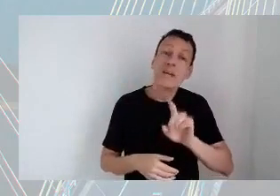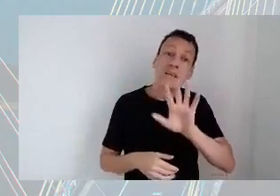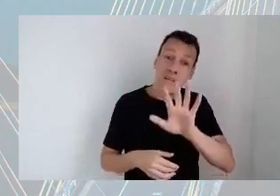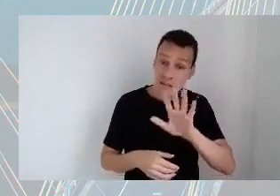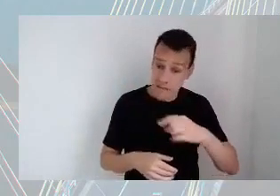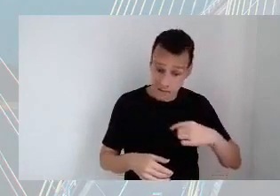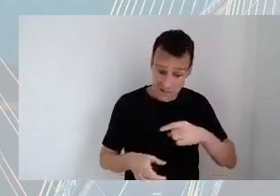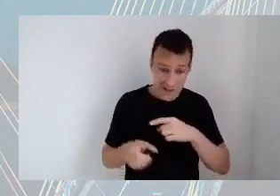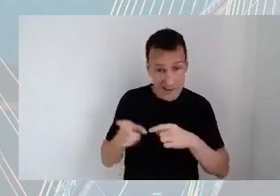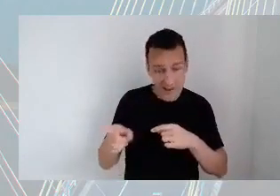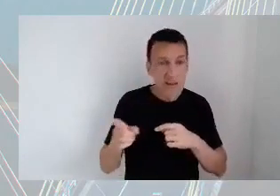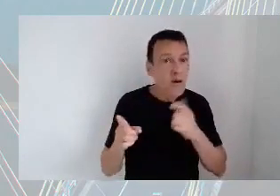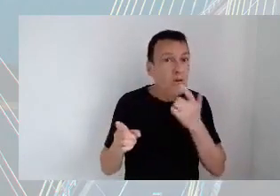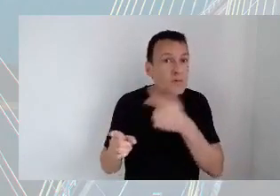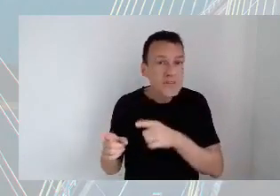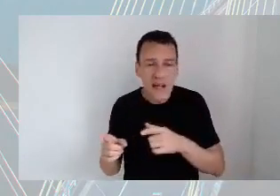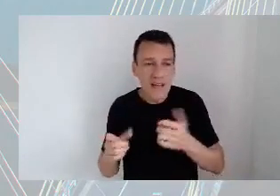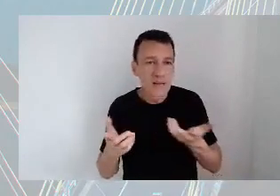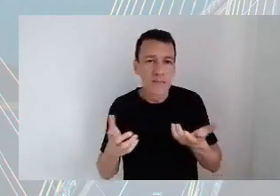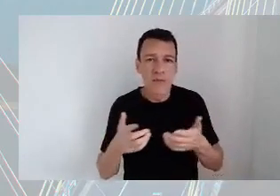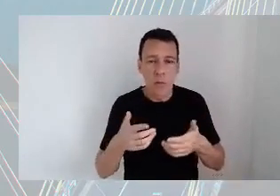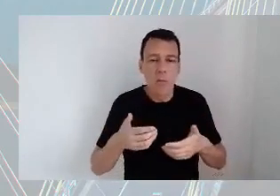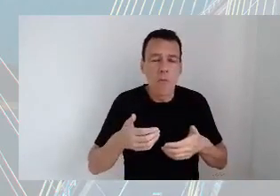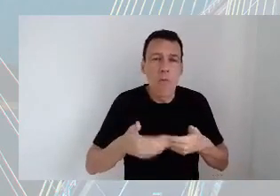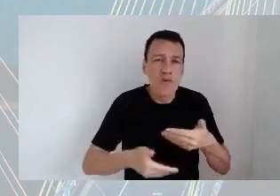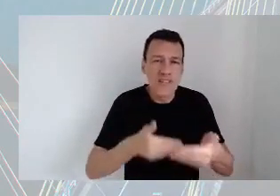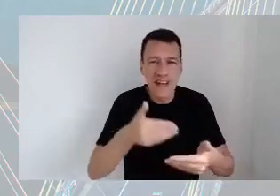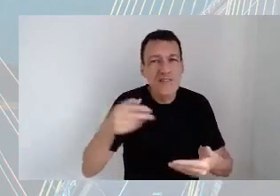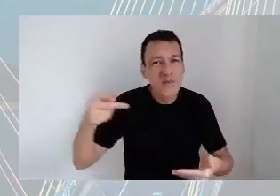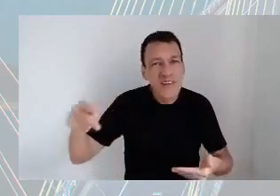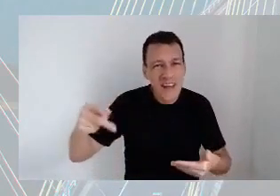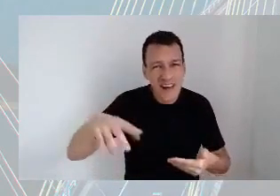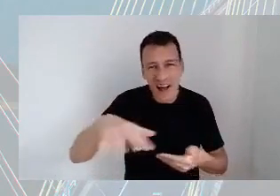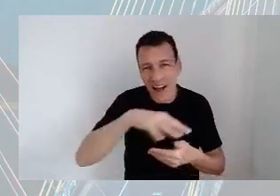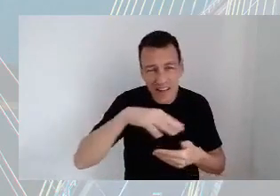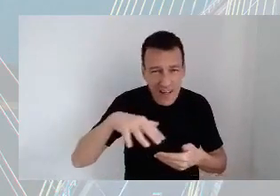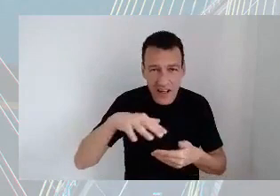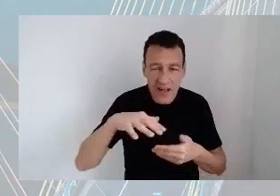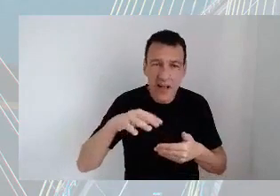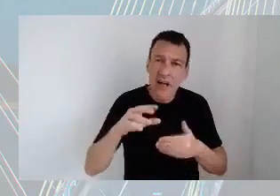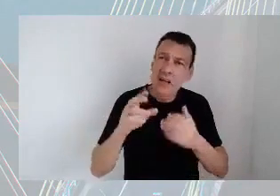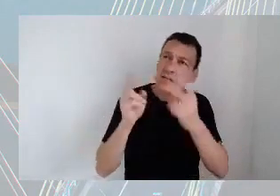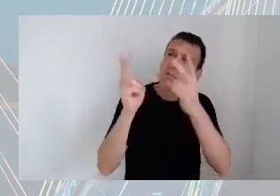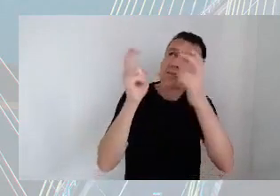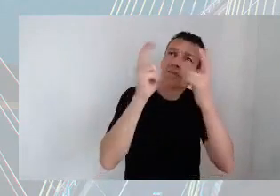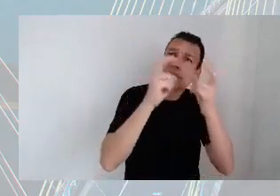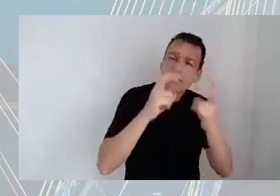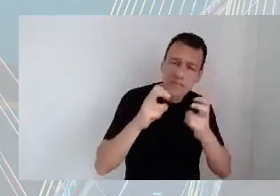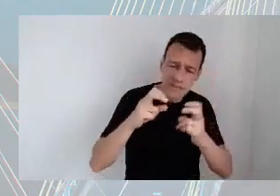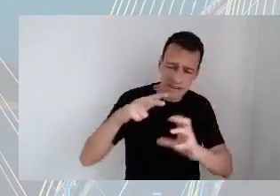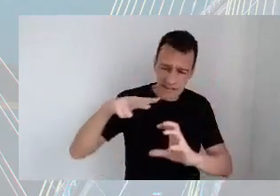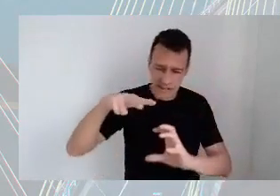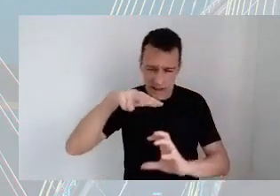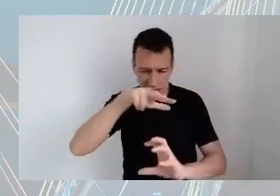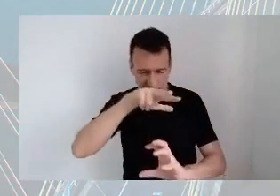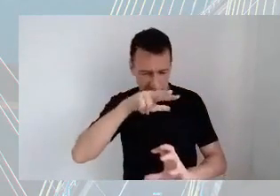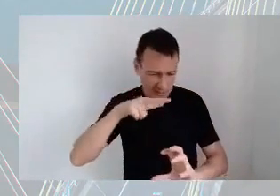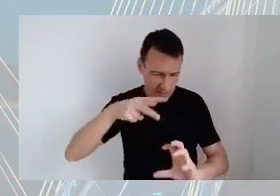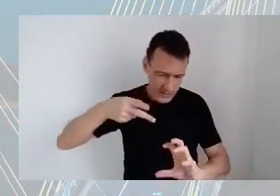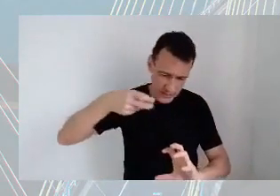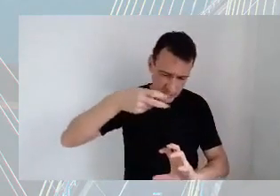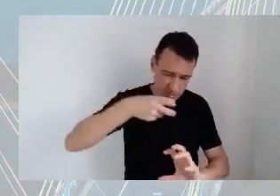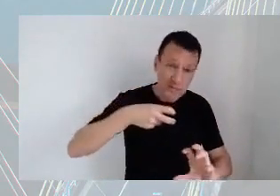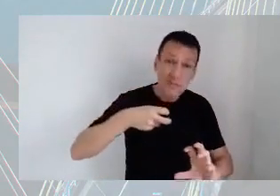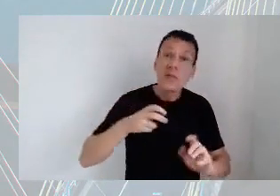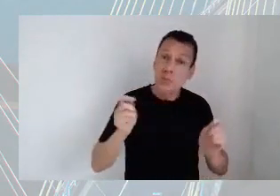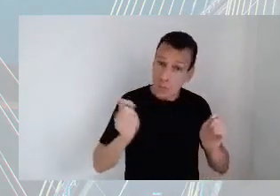aquele processo específico da área, para acompanhar ocorrências geotécnicas e já, muito pouco depois dessa entrega,